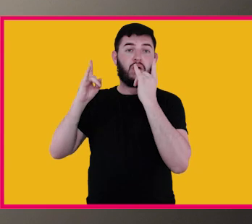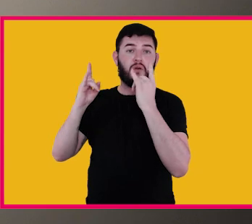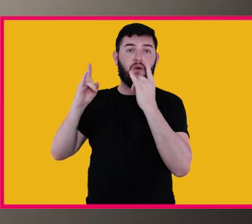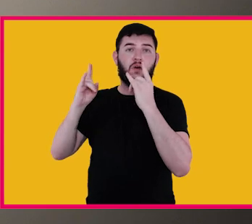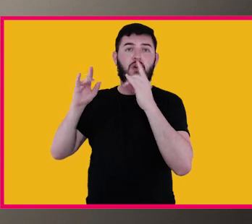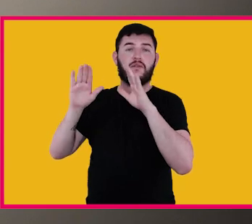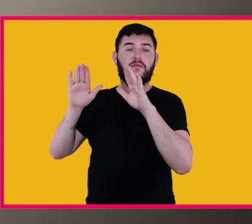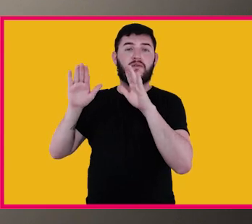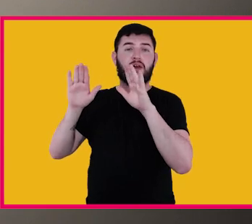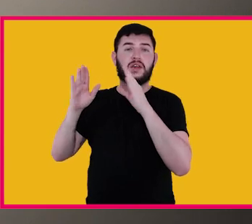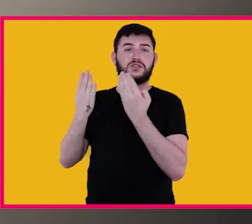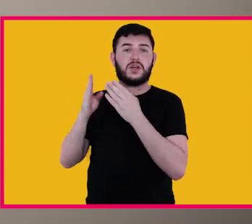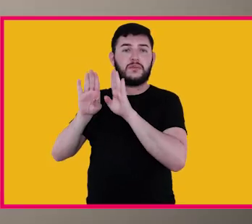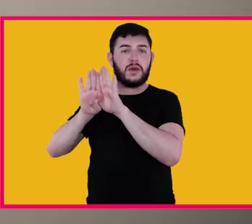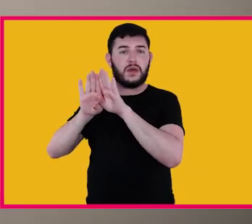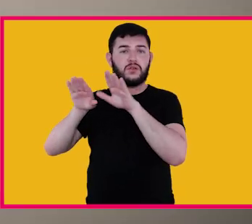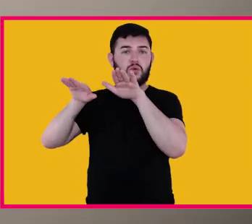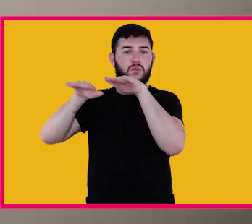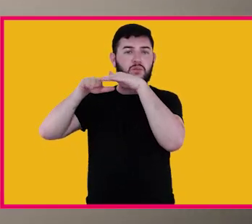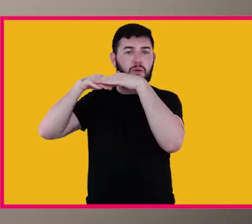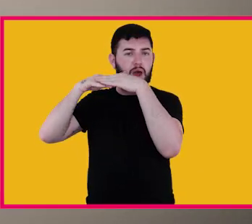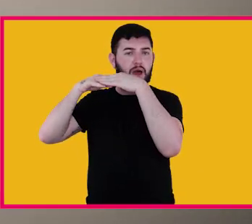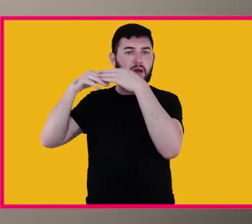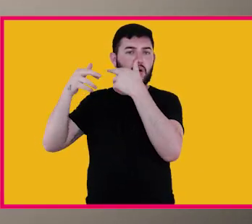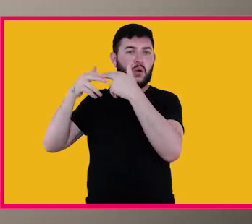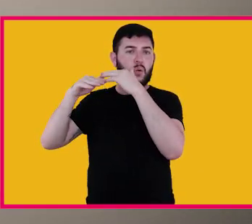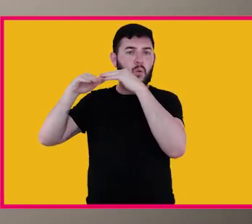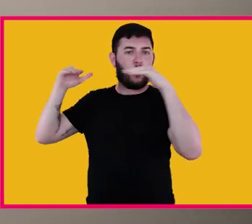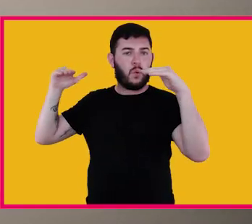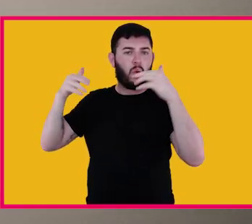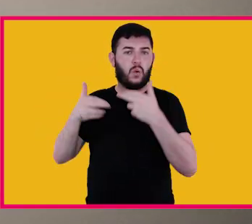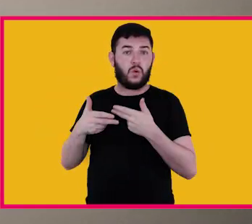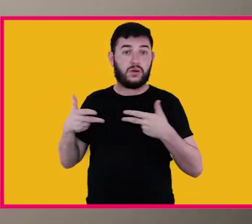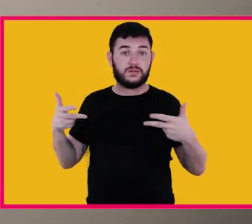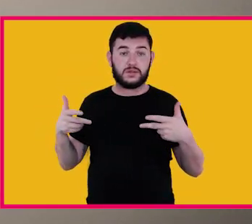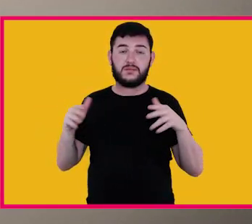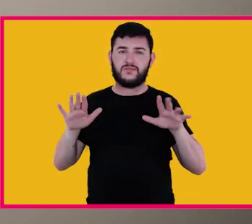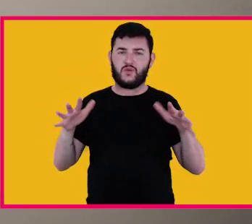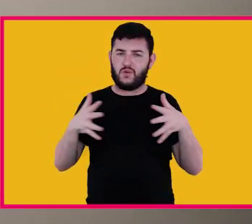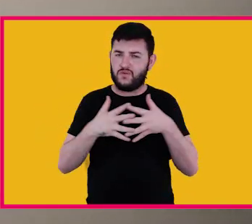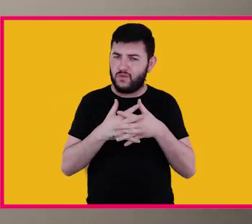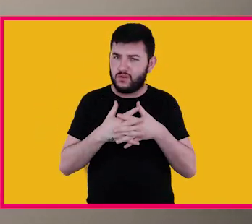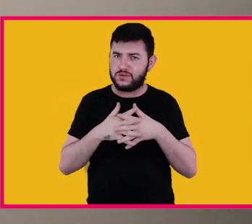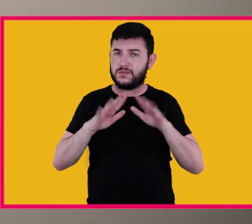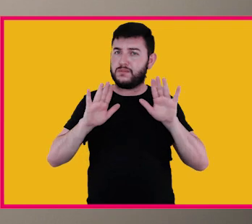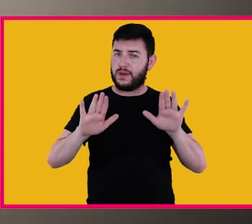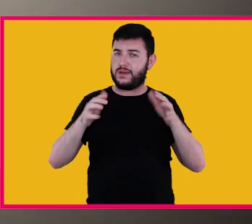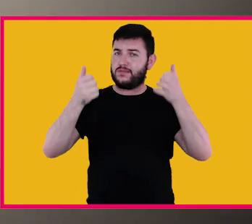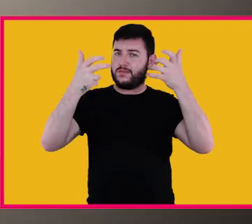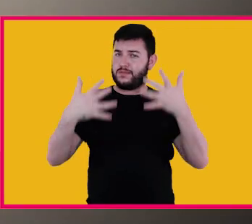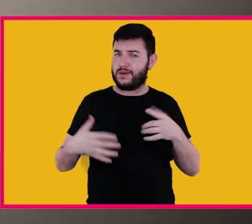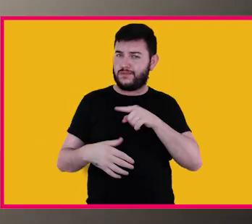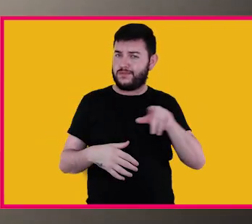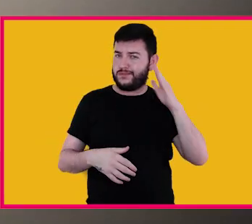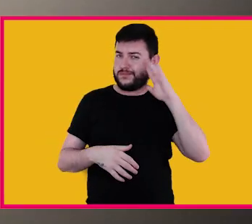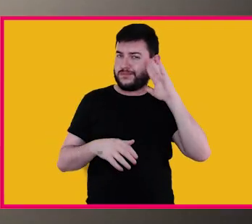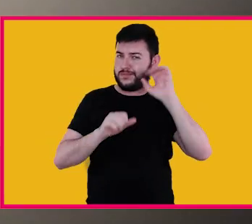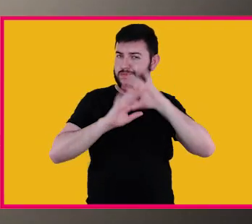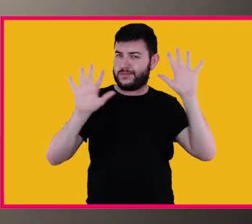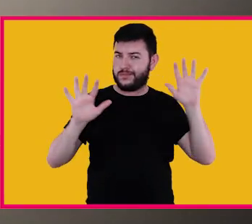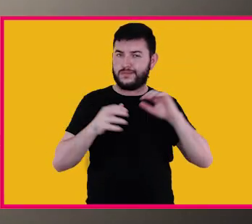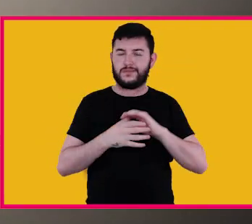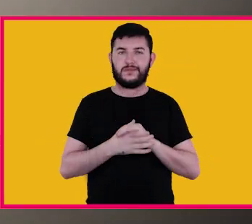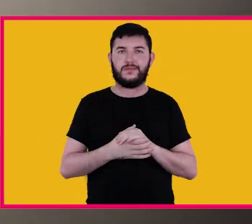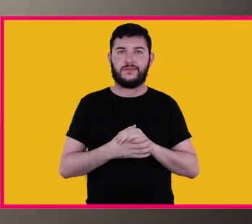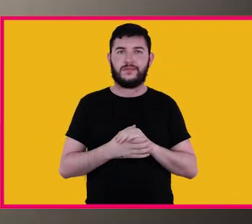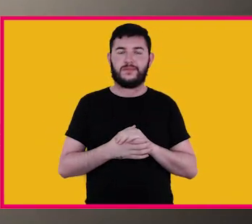módulos adequados a cada elemento específico. Se ficou confuso, espera um pouquinho que esse exemplo vai facilitar você para entender. Como exemplo, consideremos um